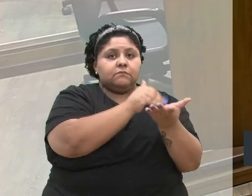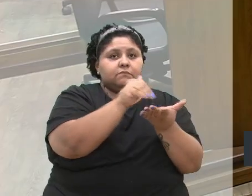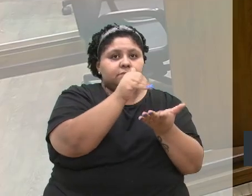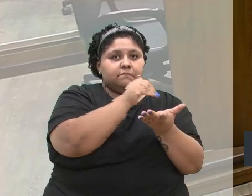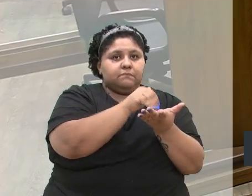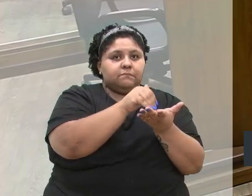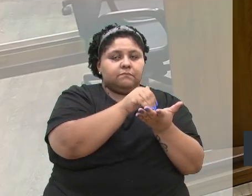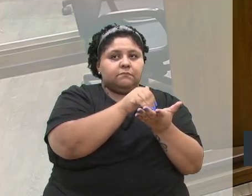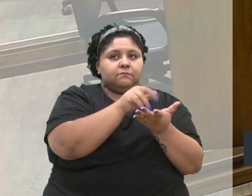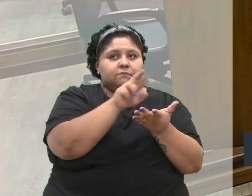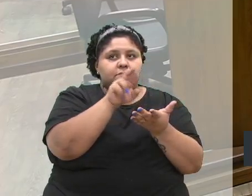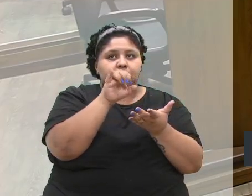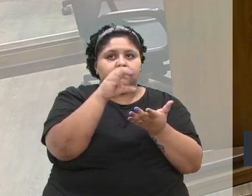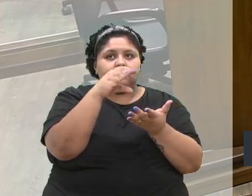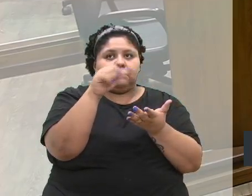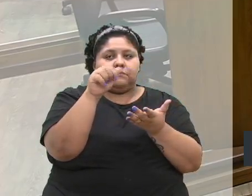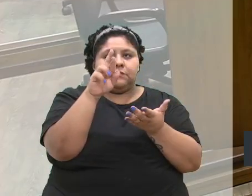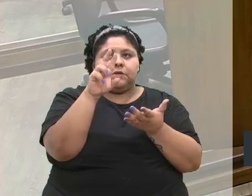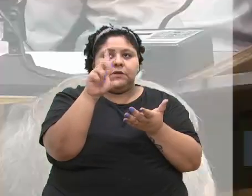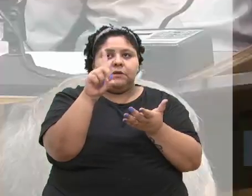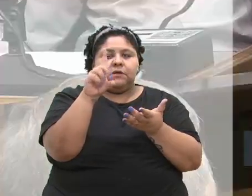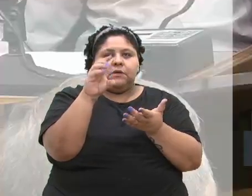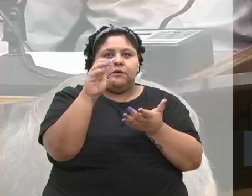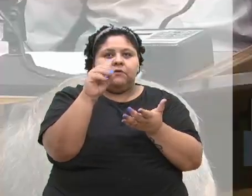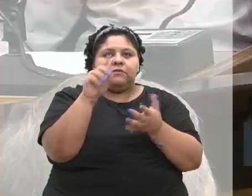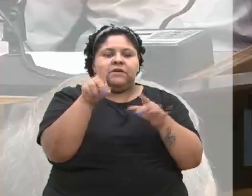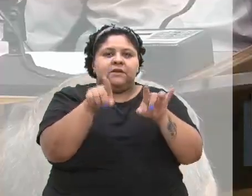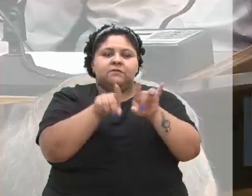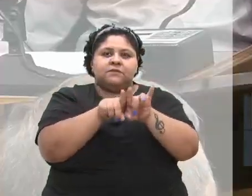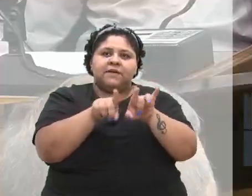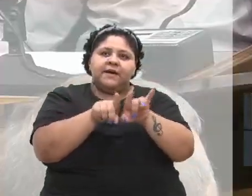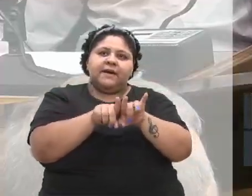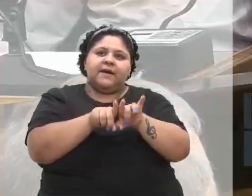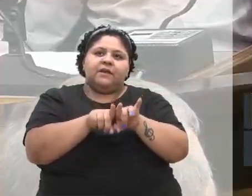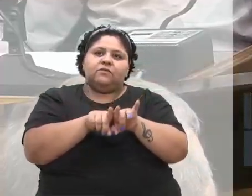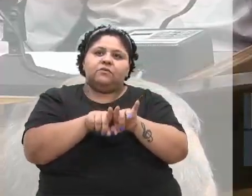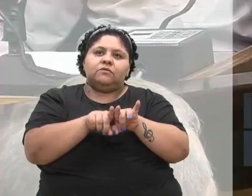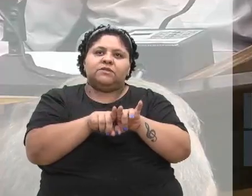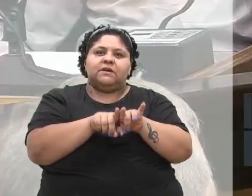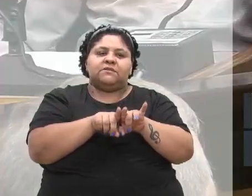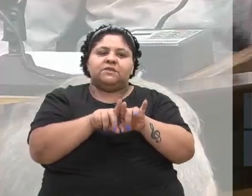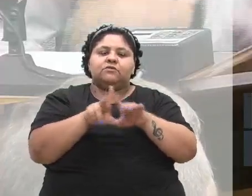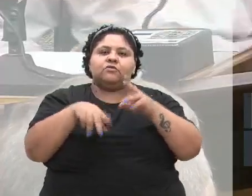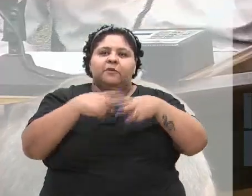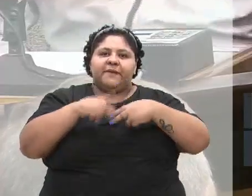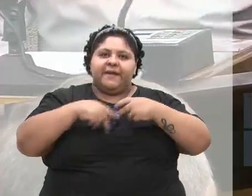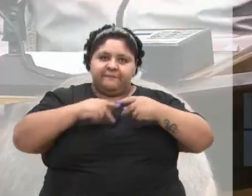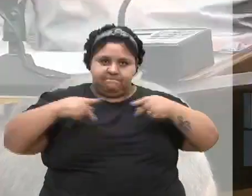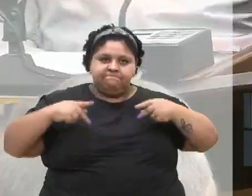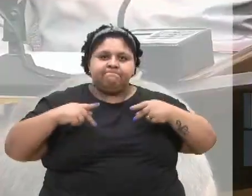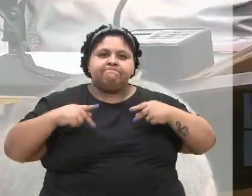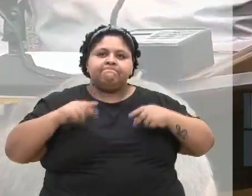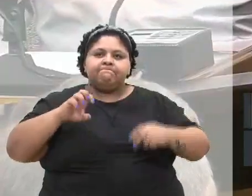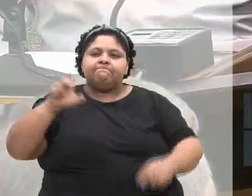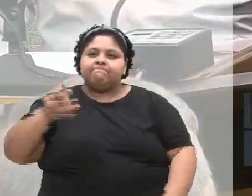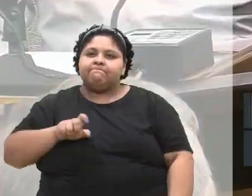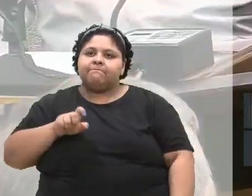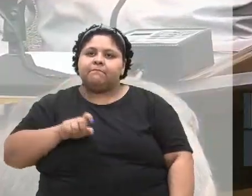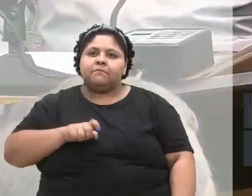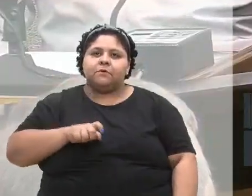secretário Ricardo Daniluz, Idair Mosquen, também o secretário de